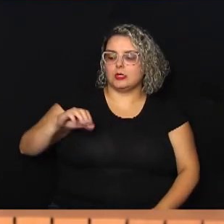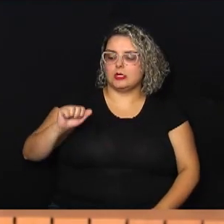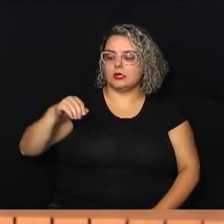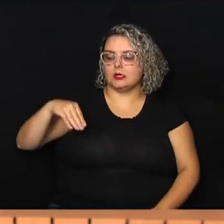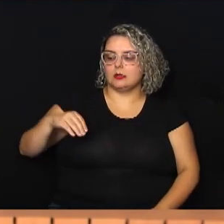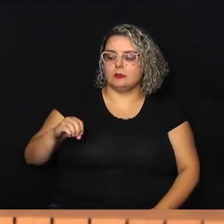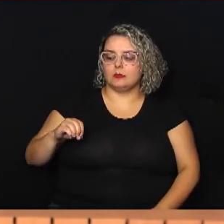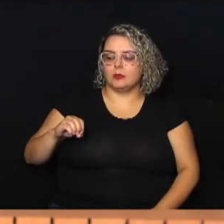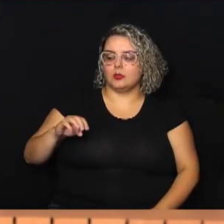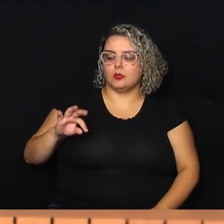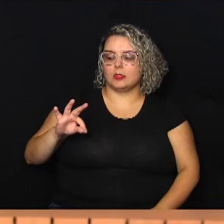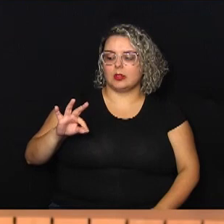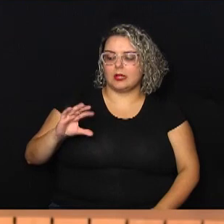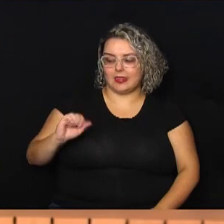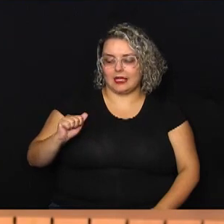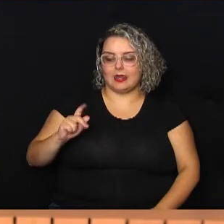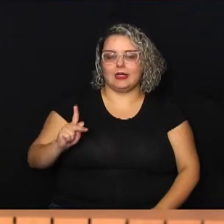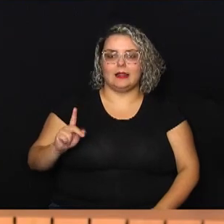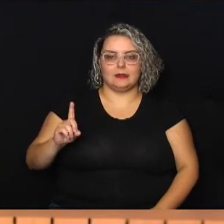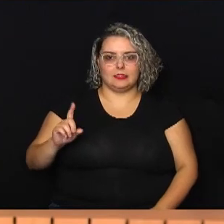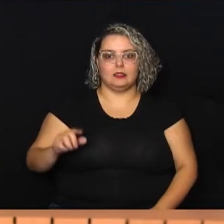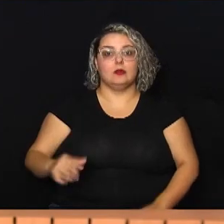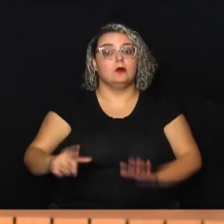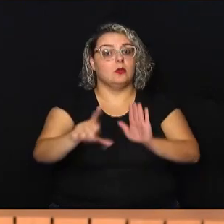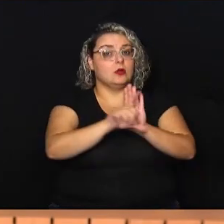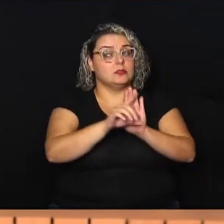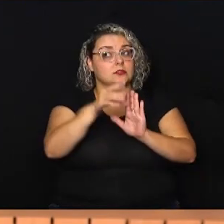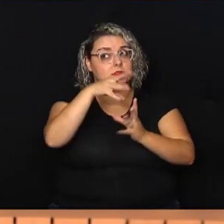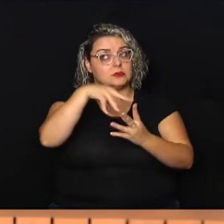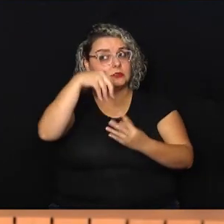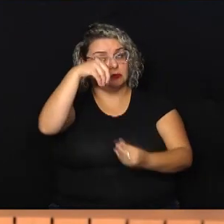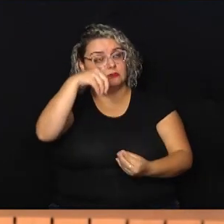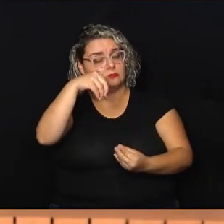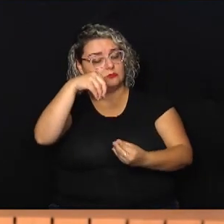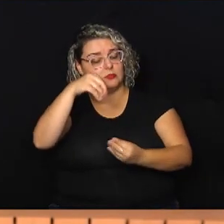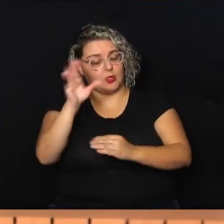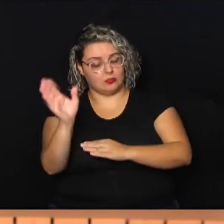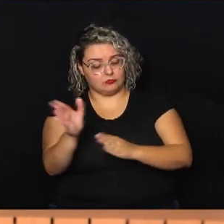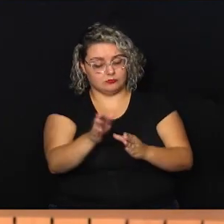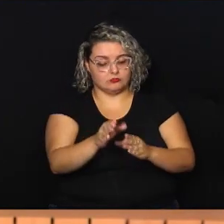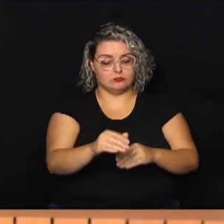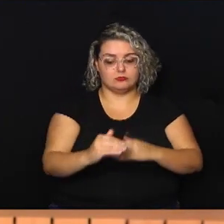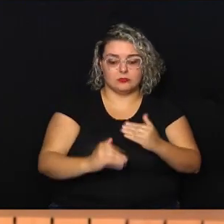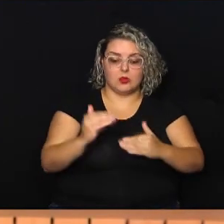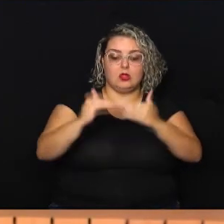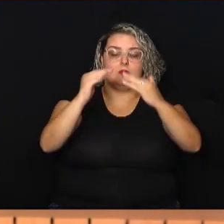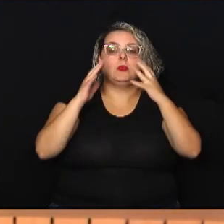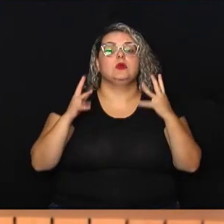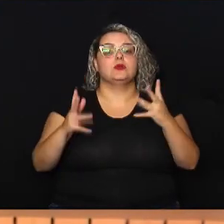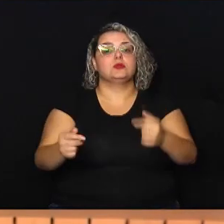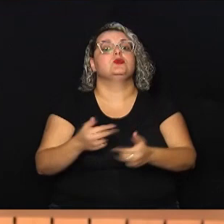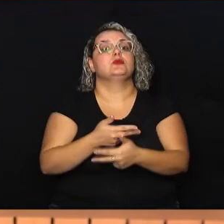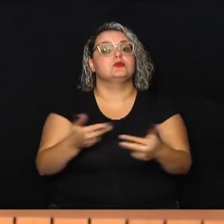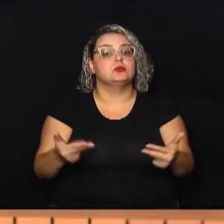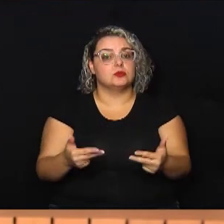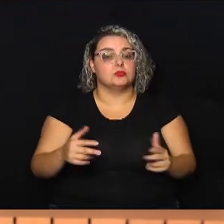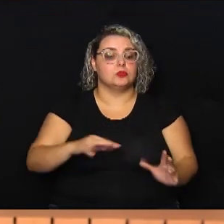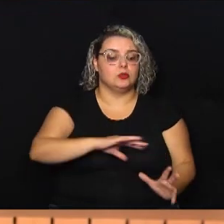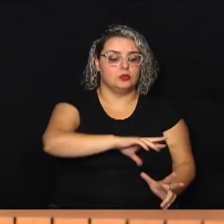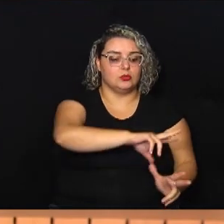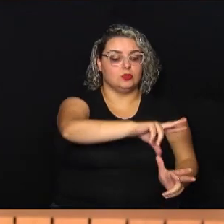de divulgar as leis espirituais fundamentais que regem a prosperidade de todas as coisas do